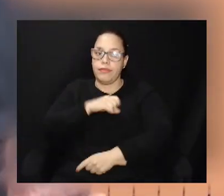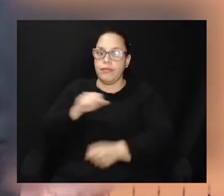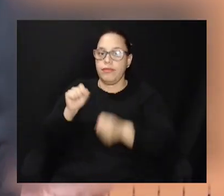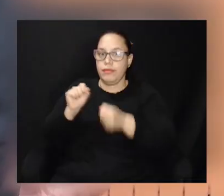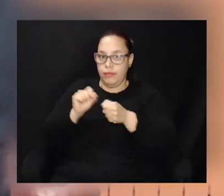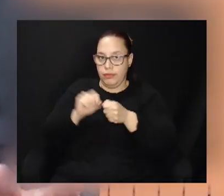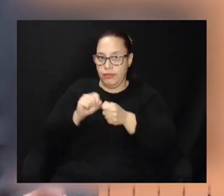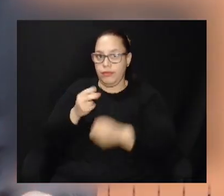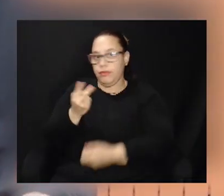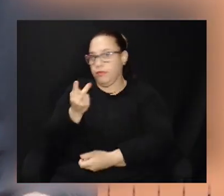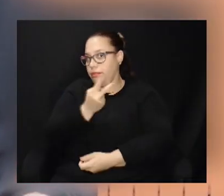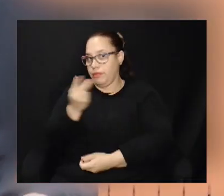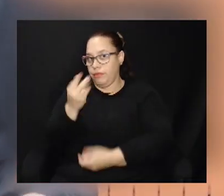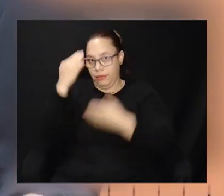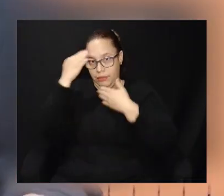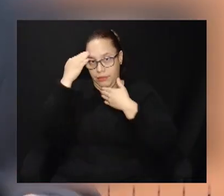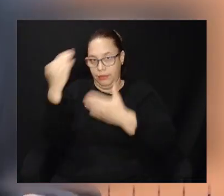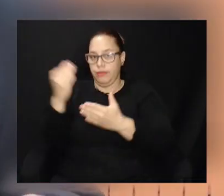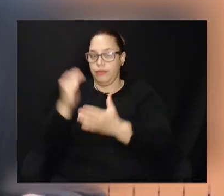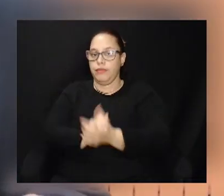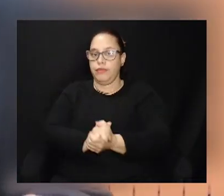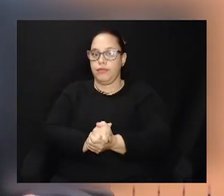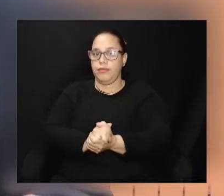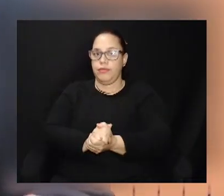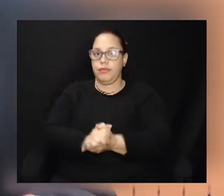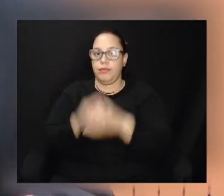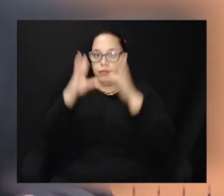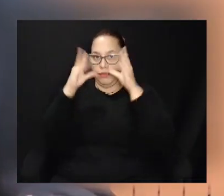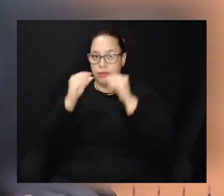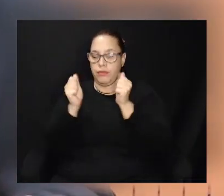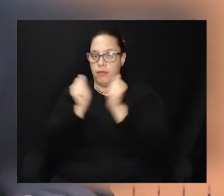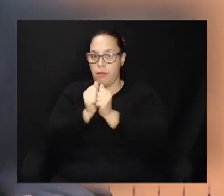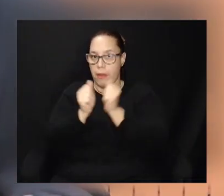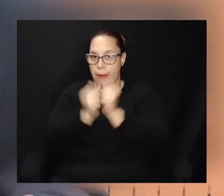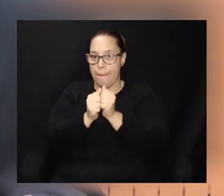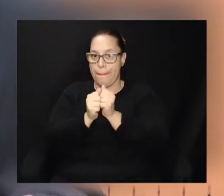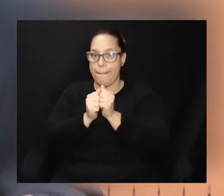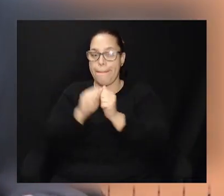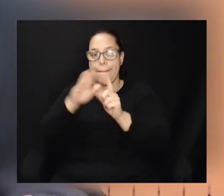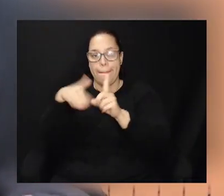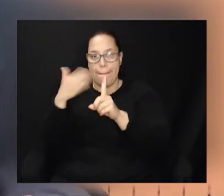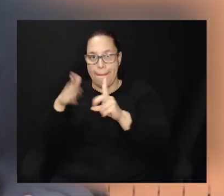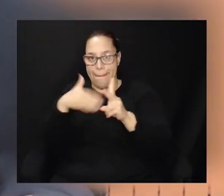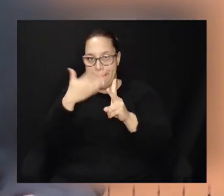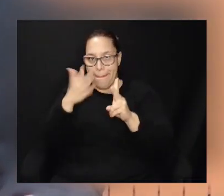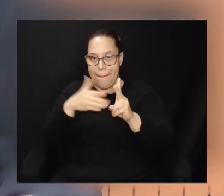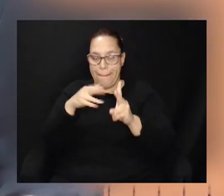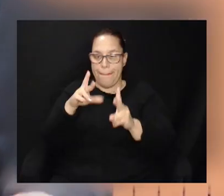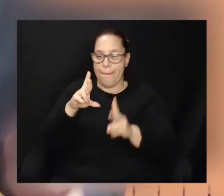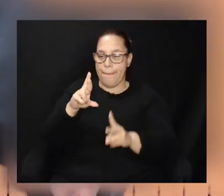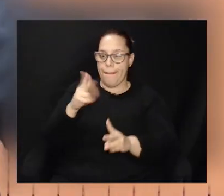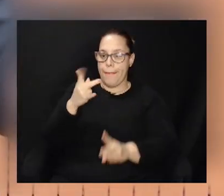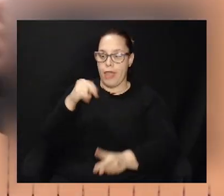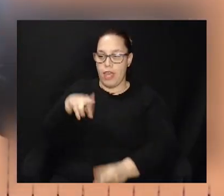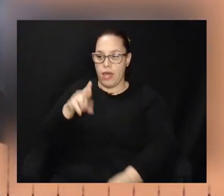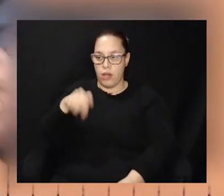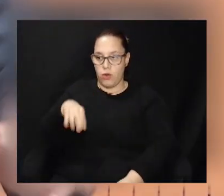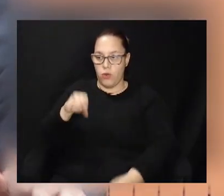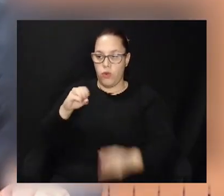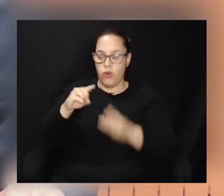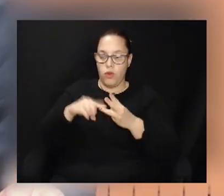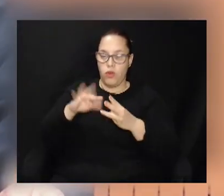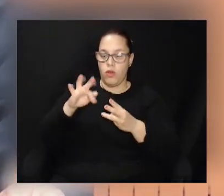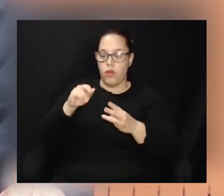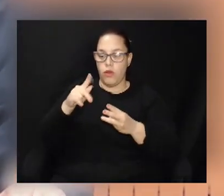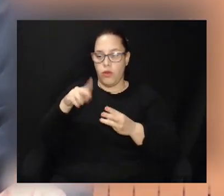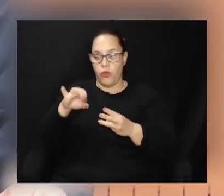muito obrigado por vocês estarem nessa noite aqui homenageando a Harumi e o Felipe. Então, uma salva de palmas a todos